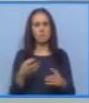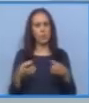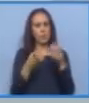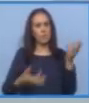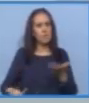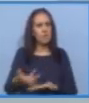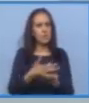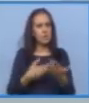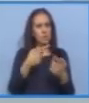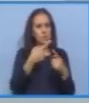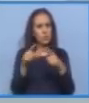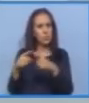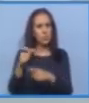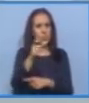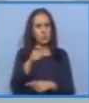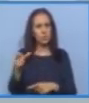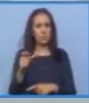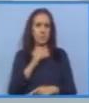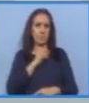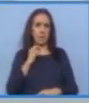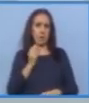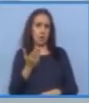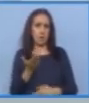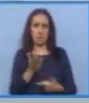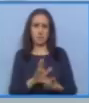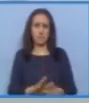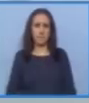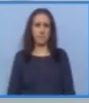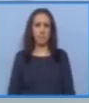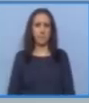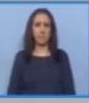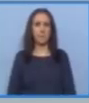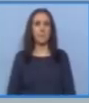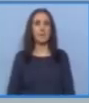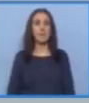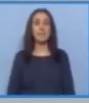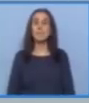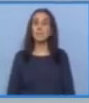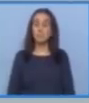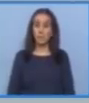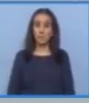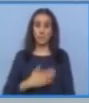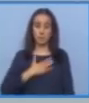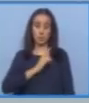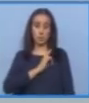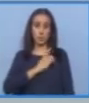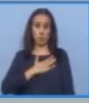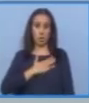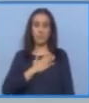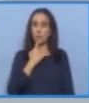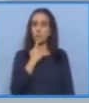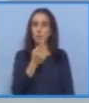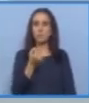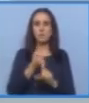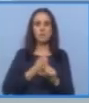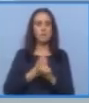convivência com a diferença para quem é padre, nomeadamente? Bom, de um título muito pessoal, eu diria que o primeiro desafio tem a